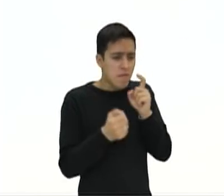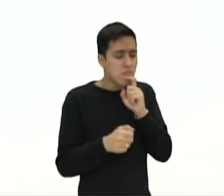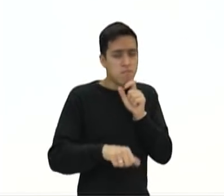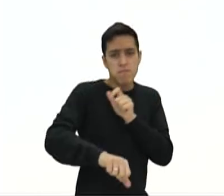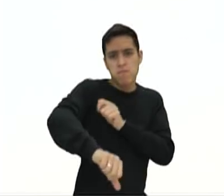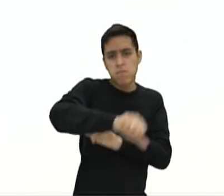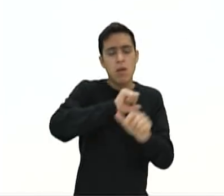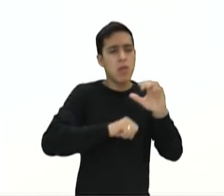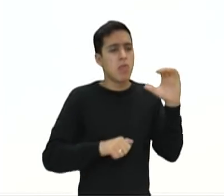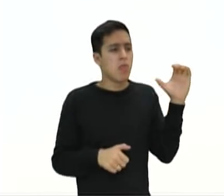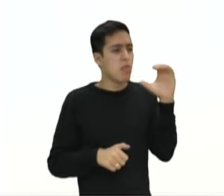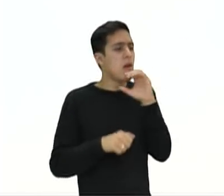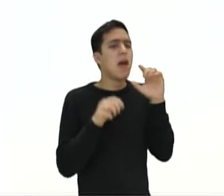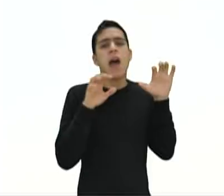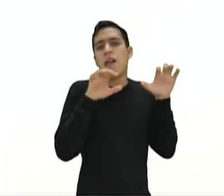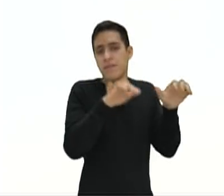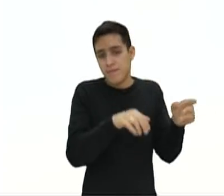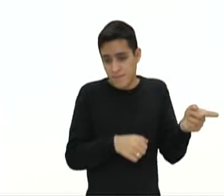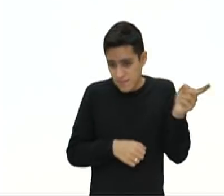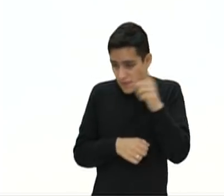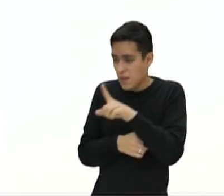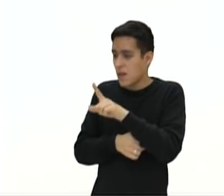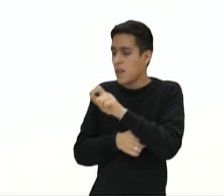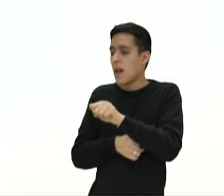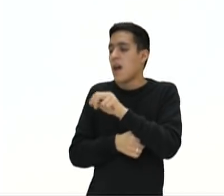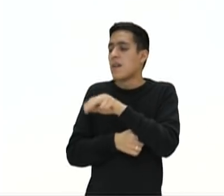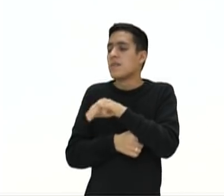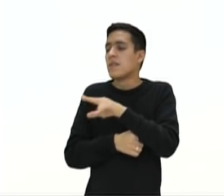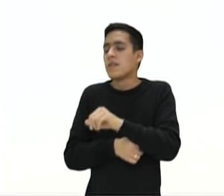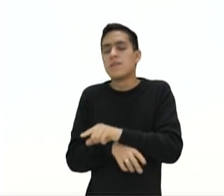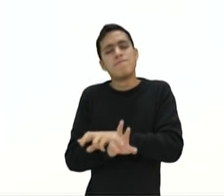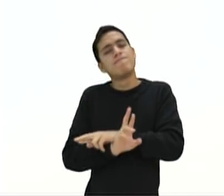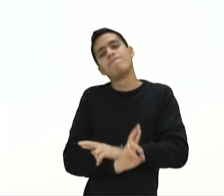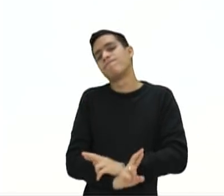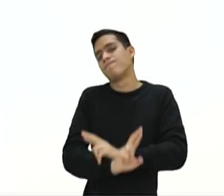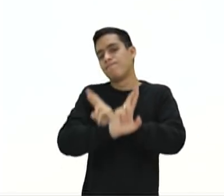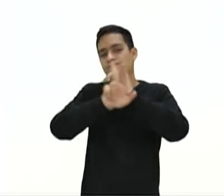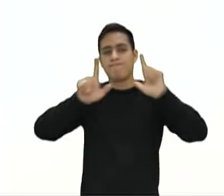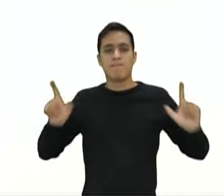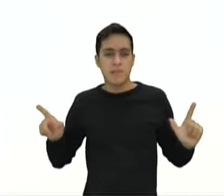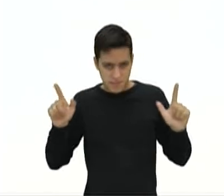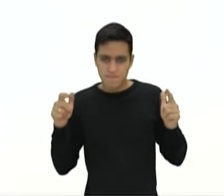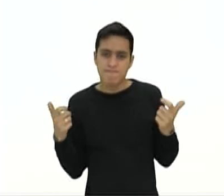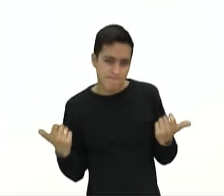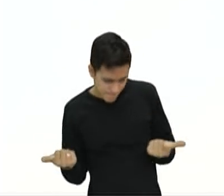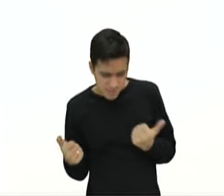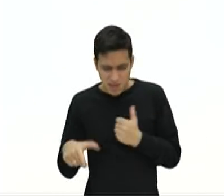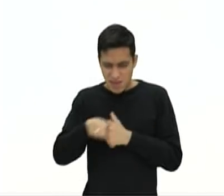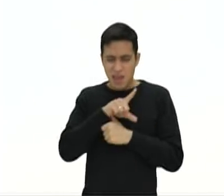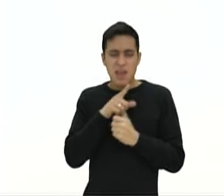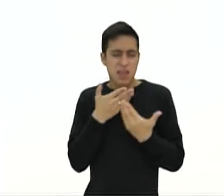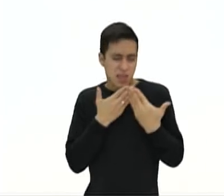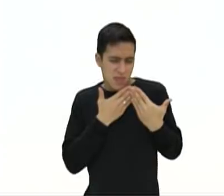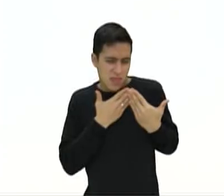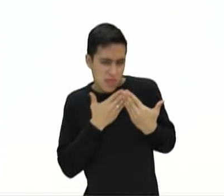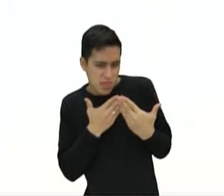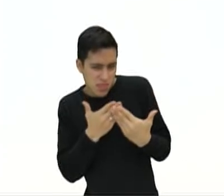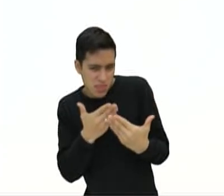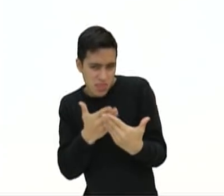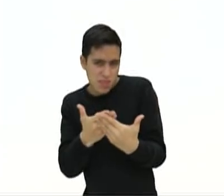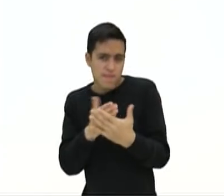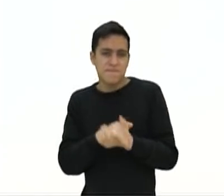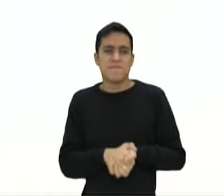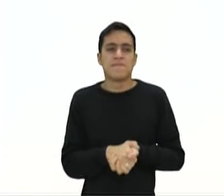frias. E Laninha é o fenômeno totalmente inverso, como nós vimos agora há pouco.